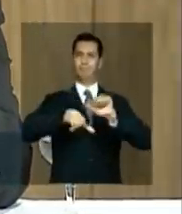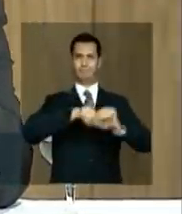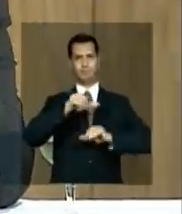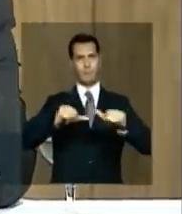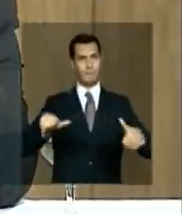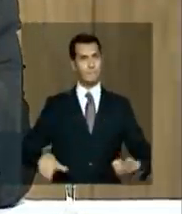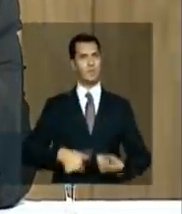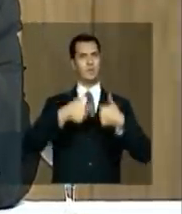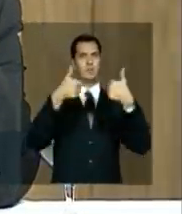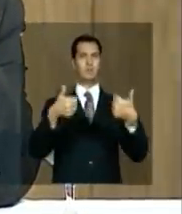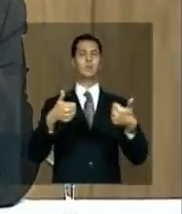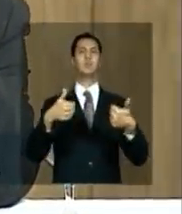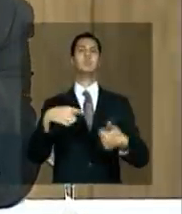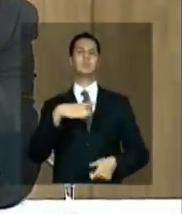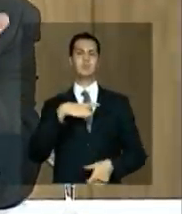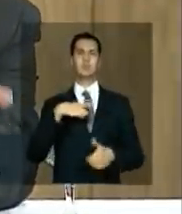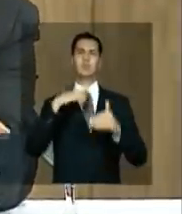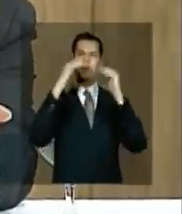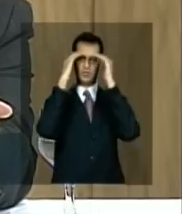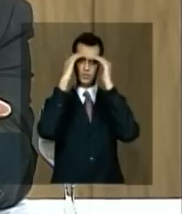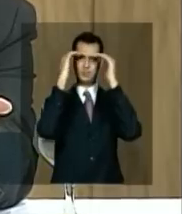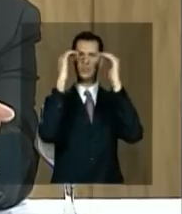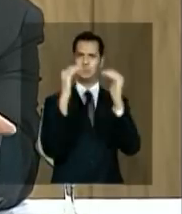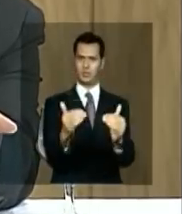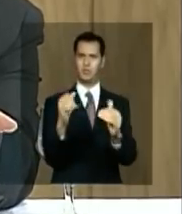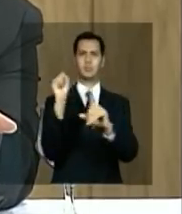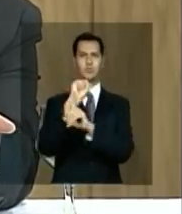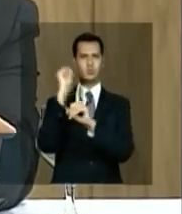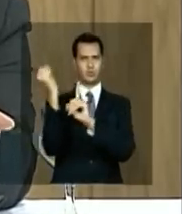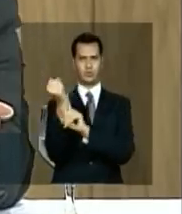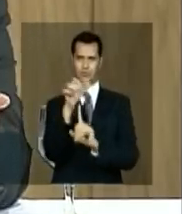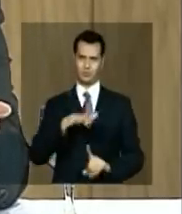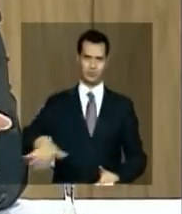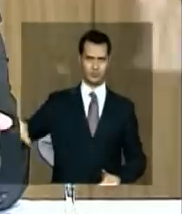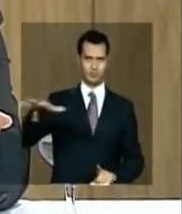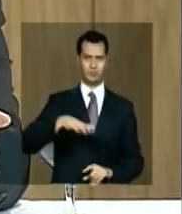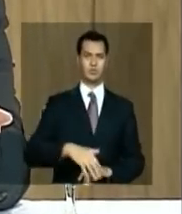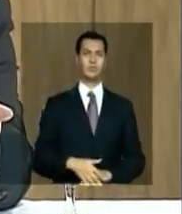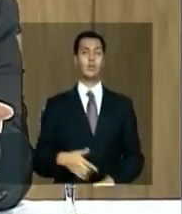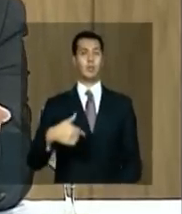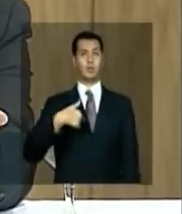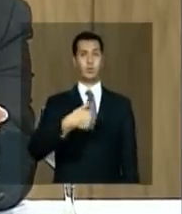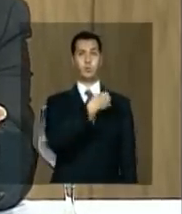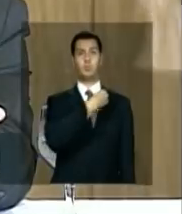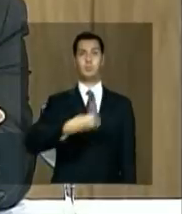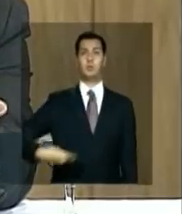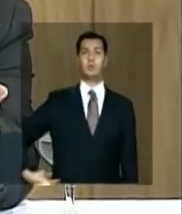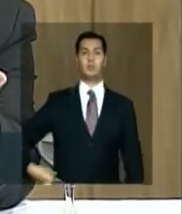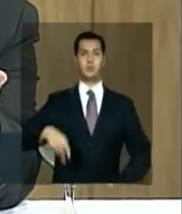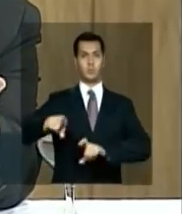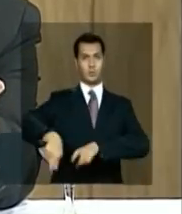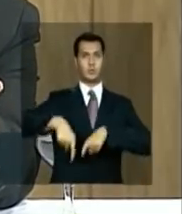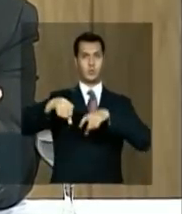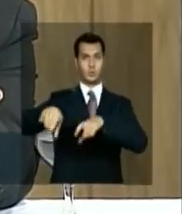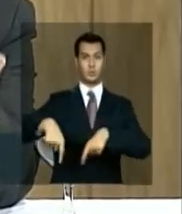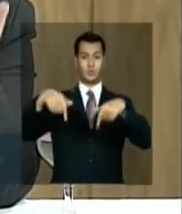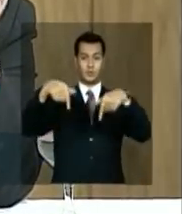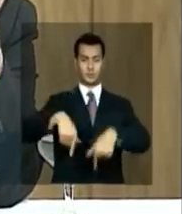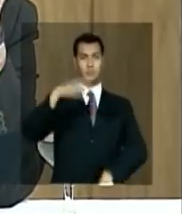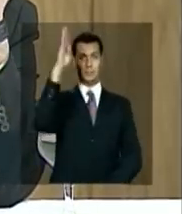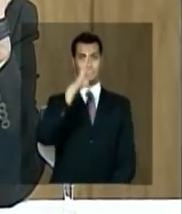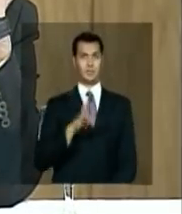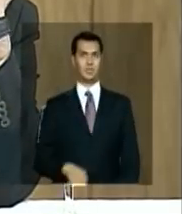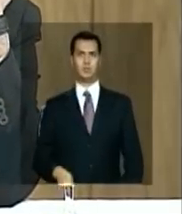existe um respeito muito grande pelo debate da sociedade eu sou ministro da agricultura de um dos países que mais